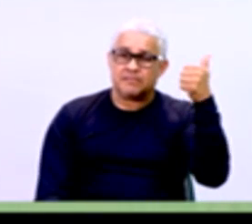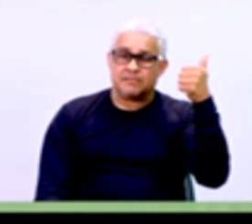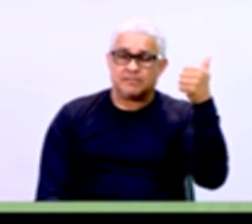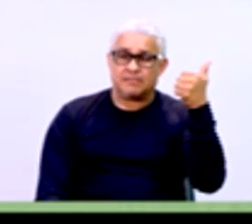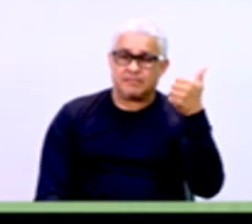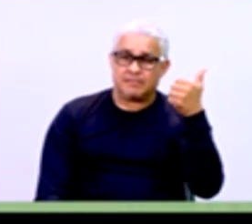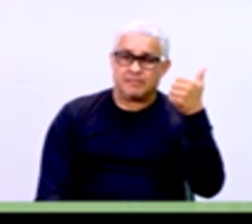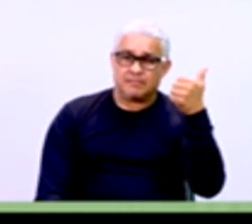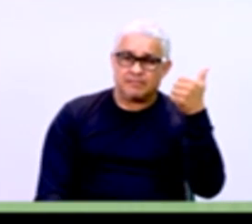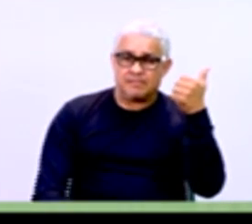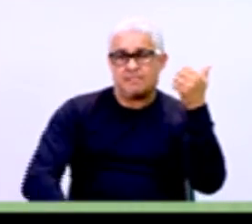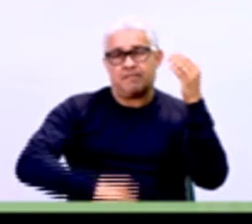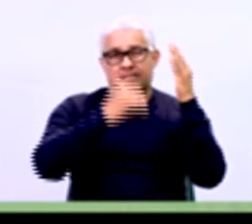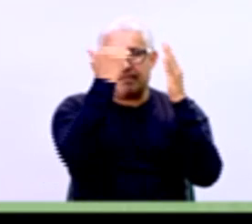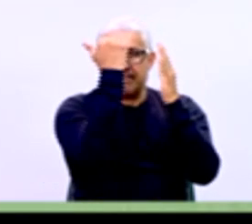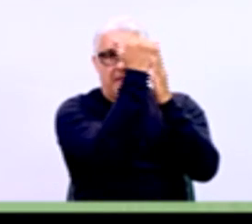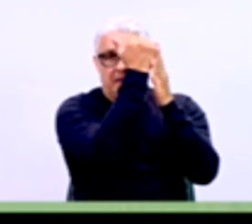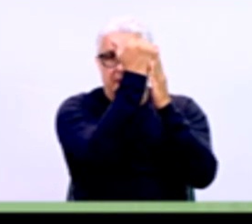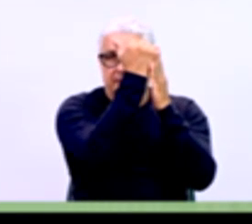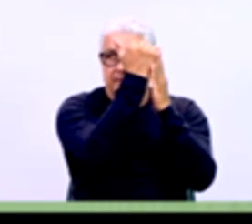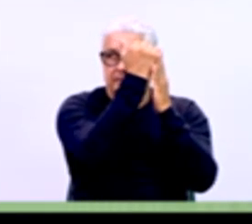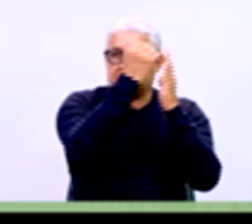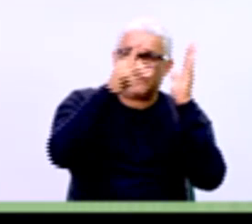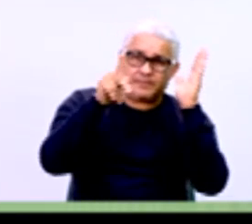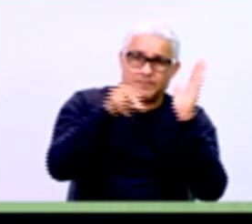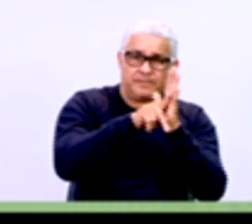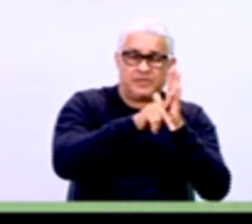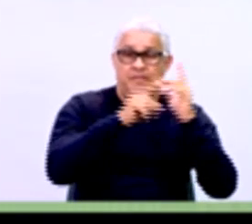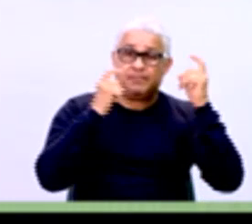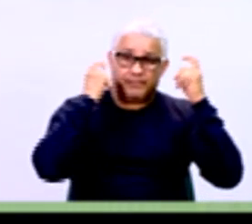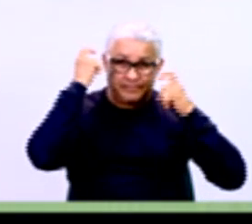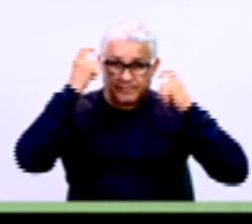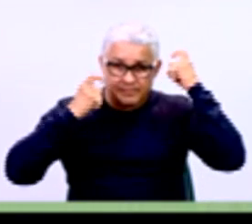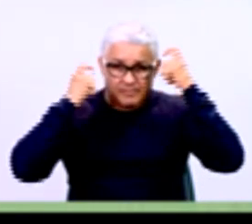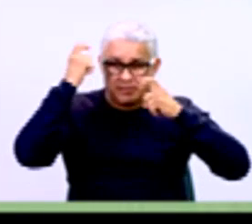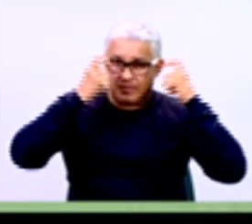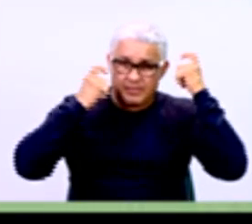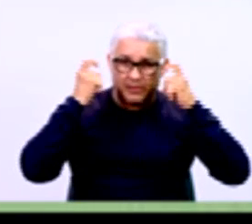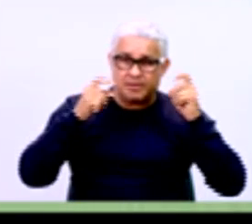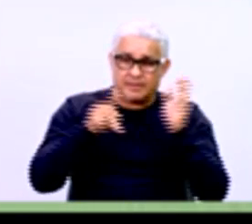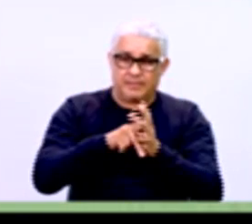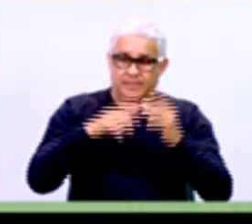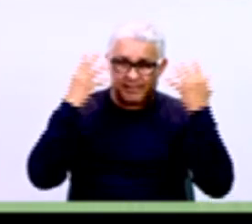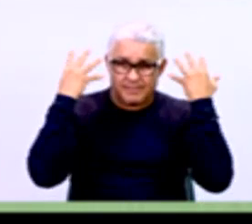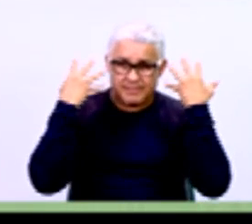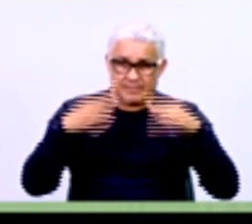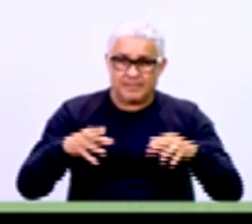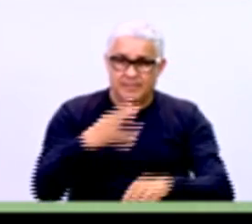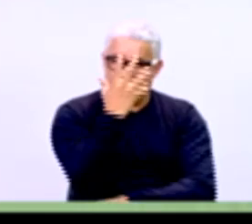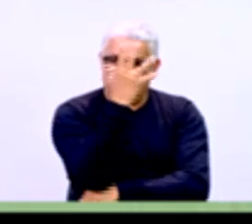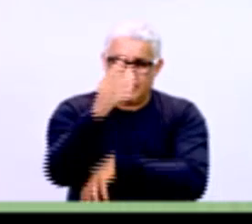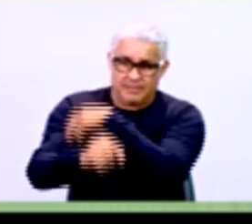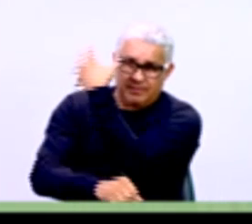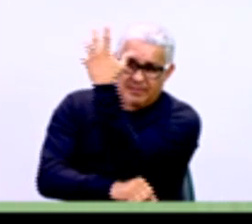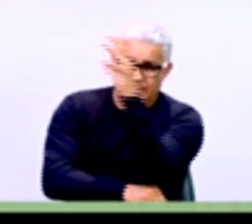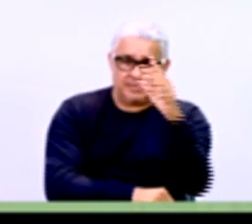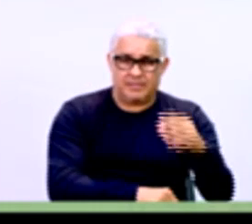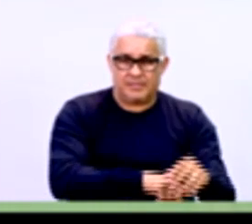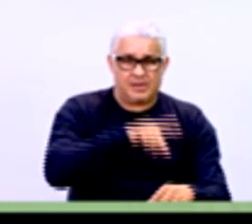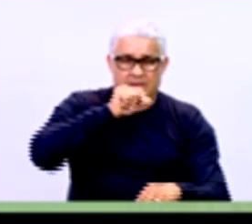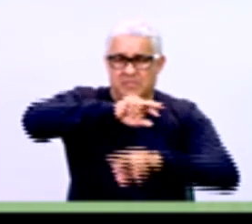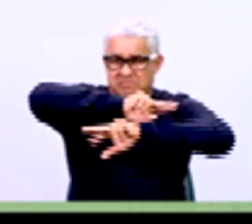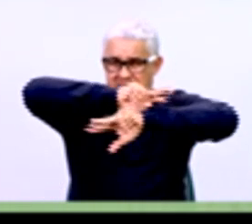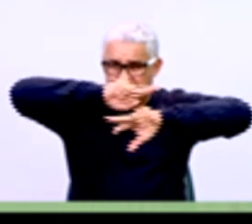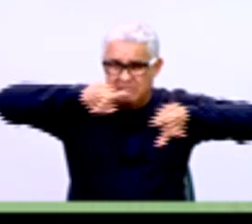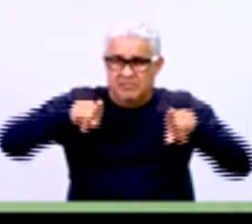estágio, é um estágio caracterizado pela preocupação com as forças da natureza e o desejo de segurança